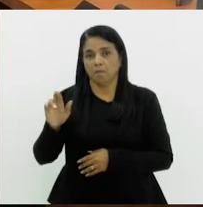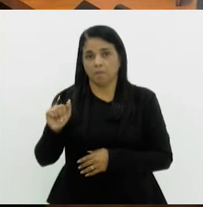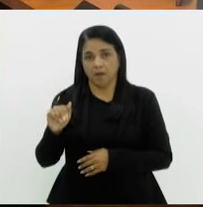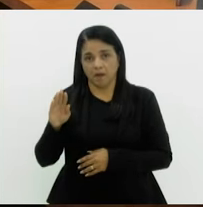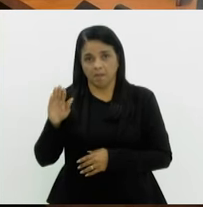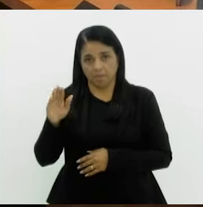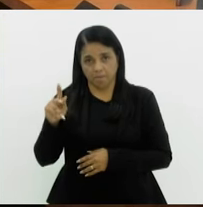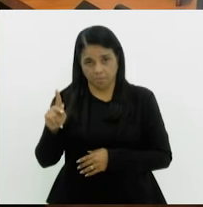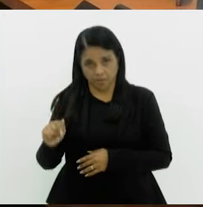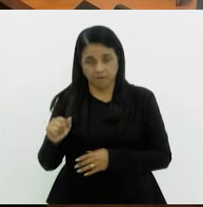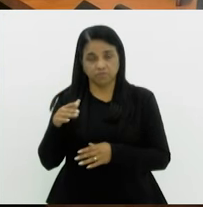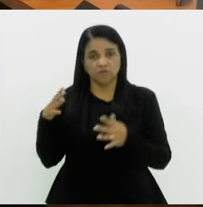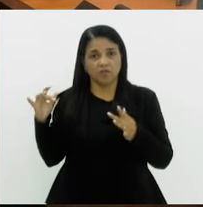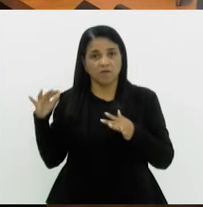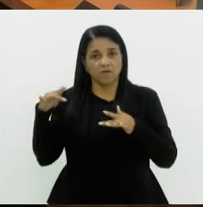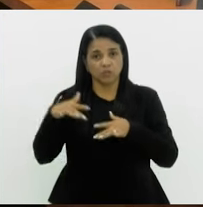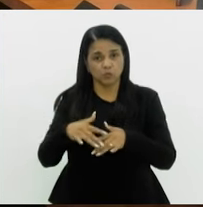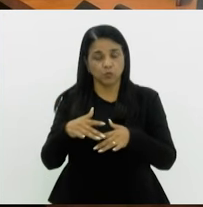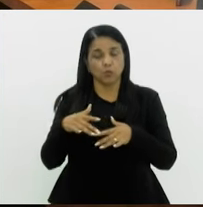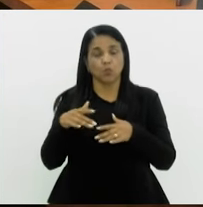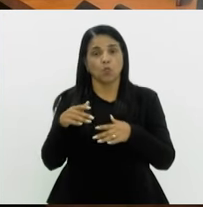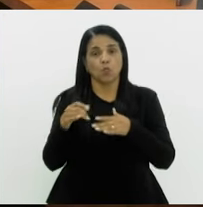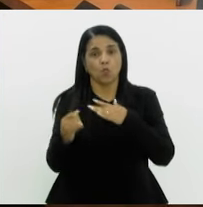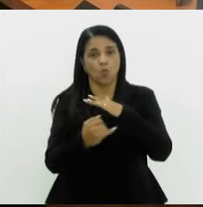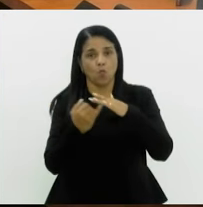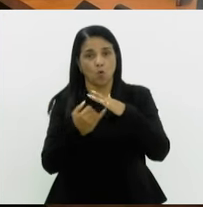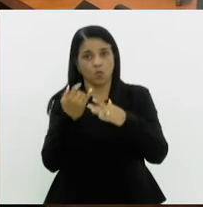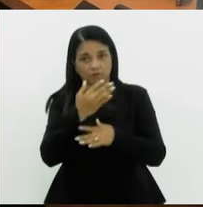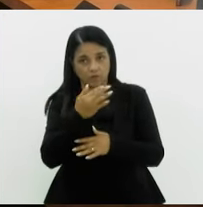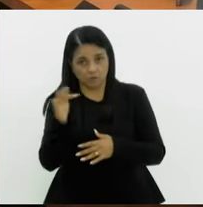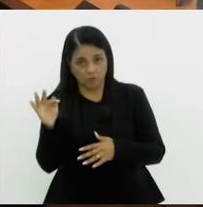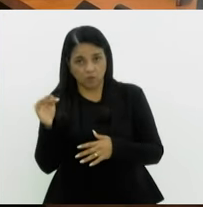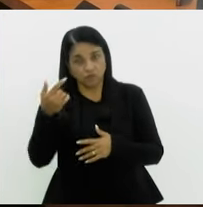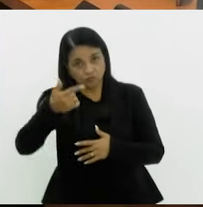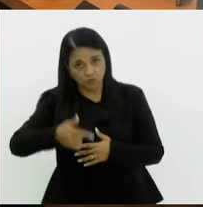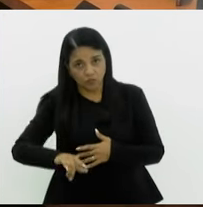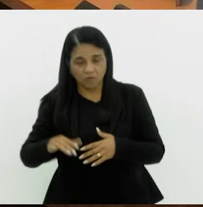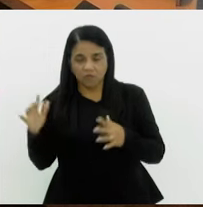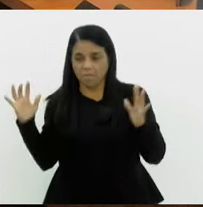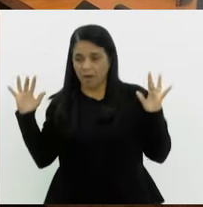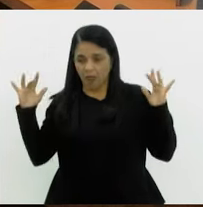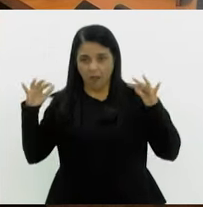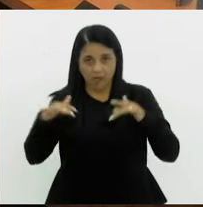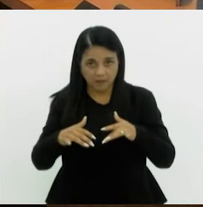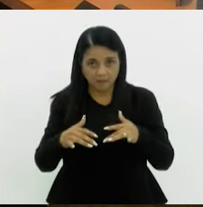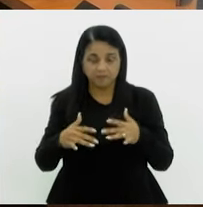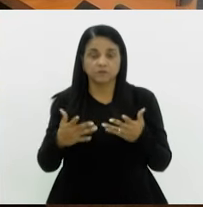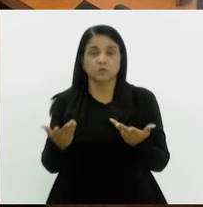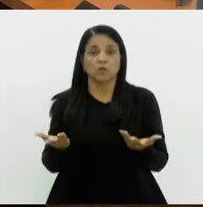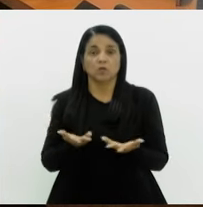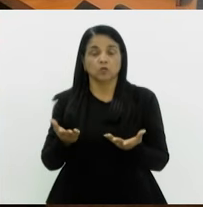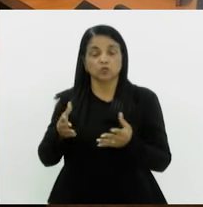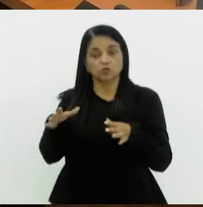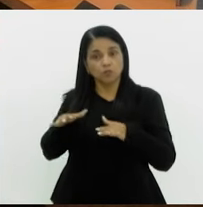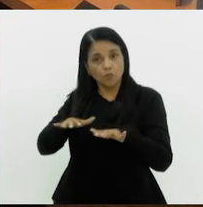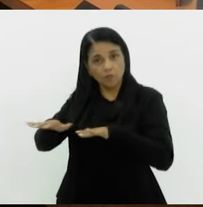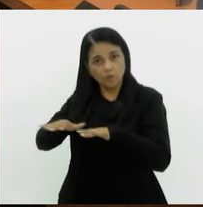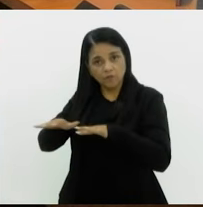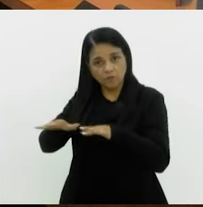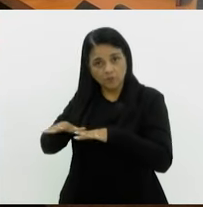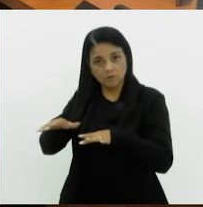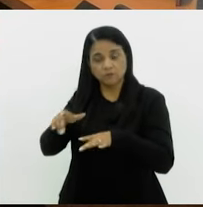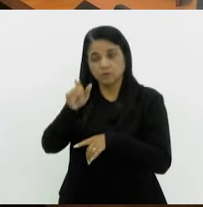vez, que é um órgão federal, e hoje o Movimento Sem Terra não